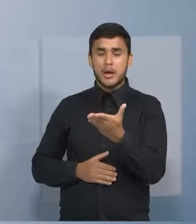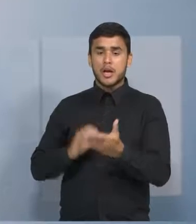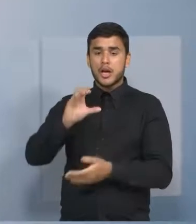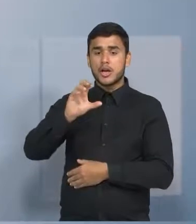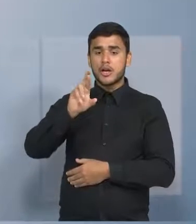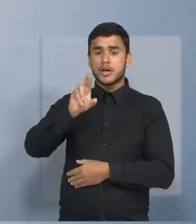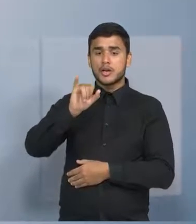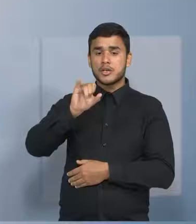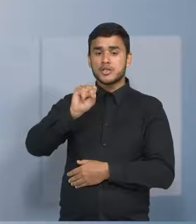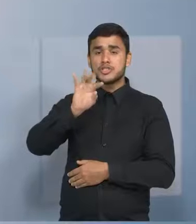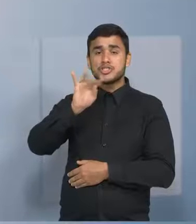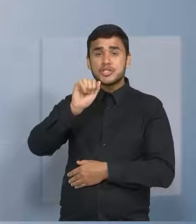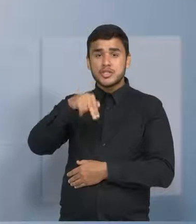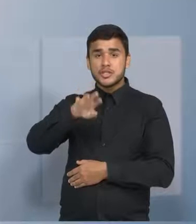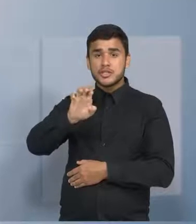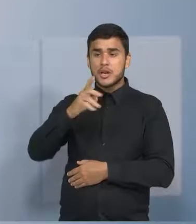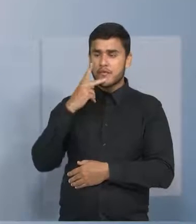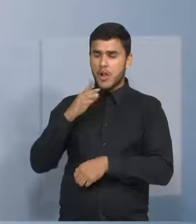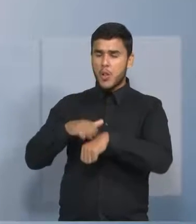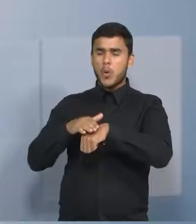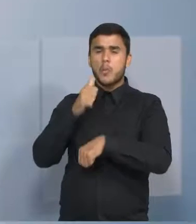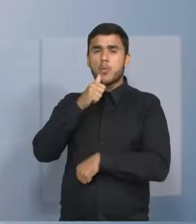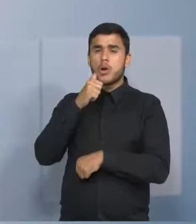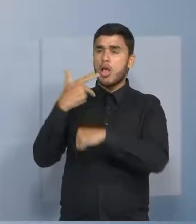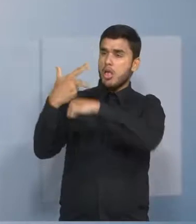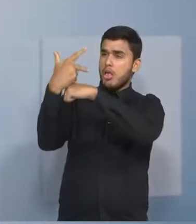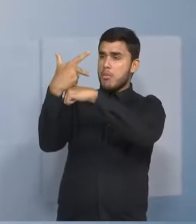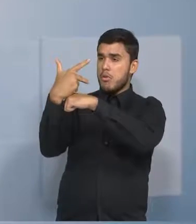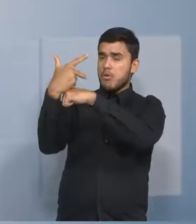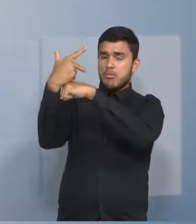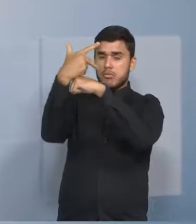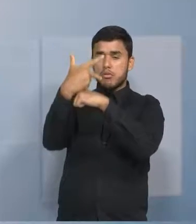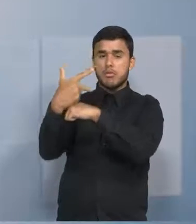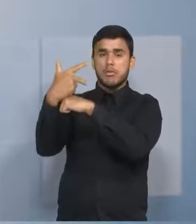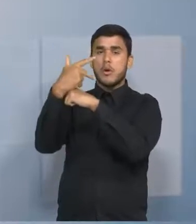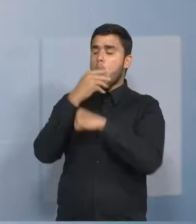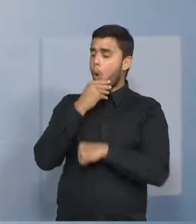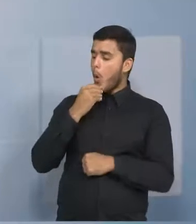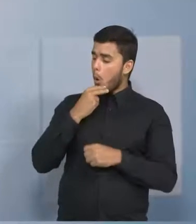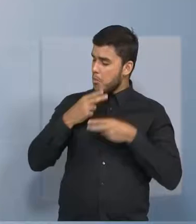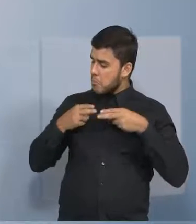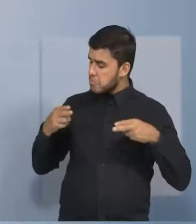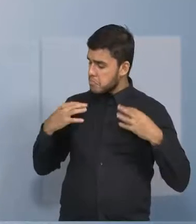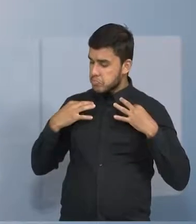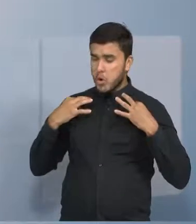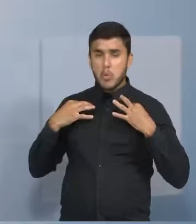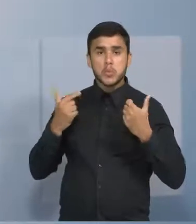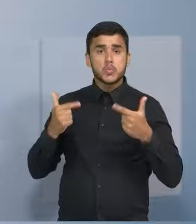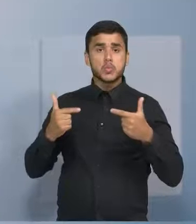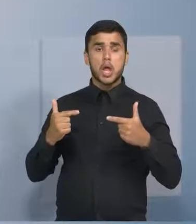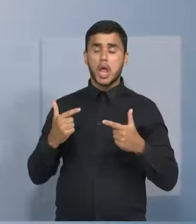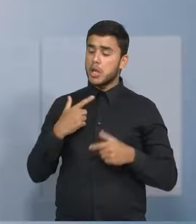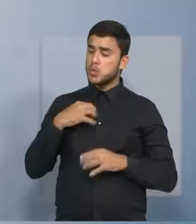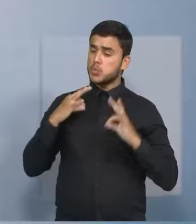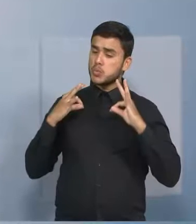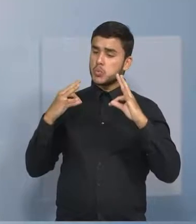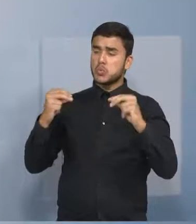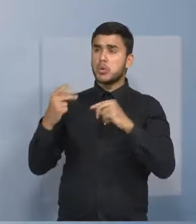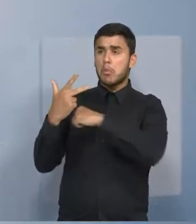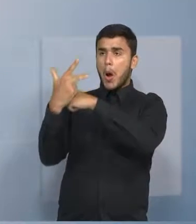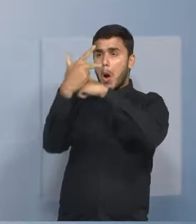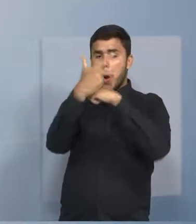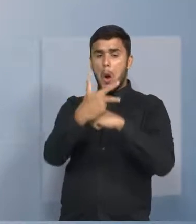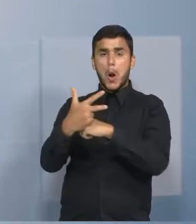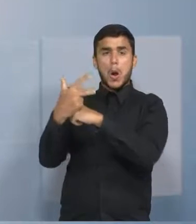grava um vídeo num iate, cercada de vários homens sem blusa, sem camisa,